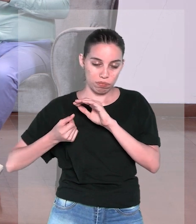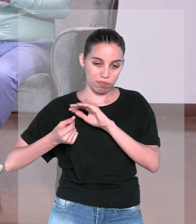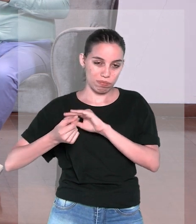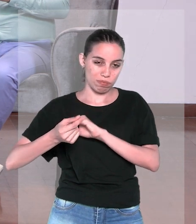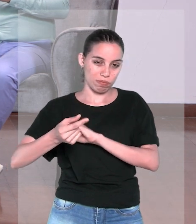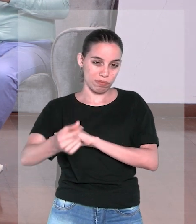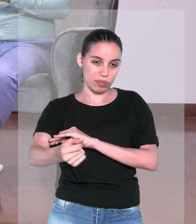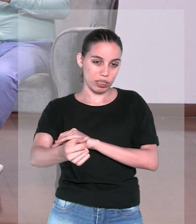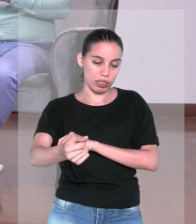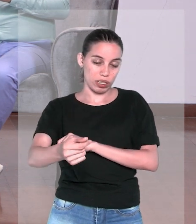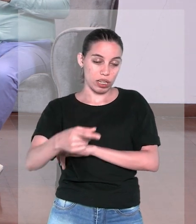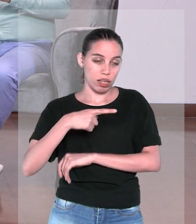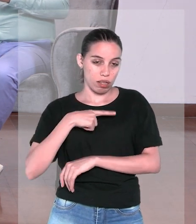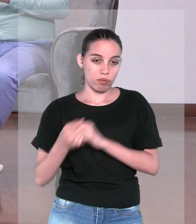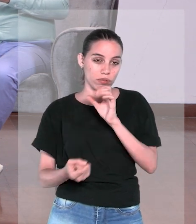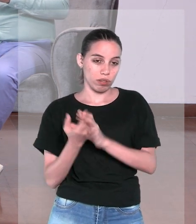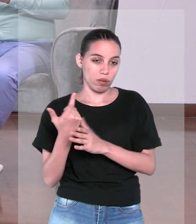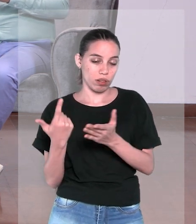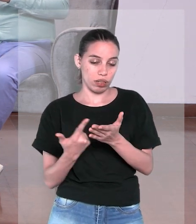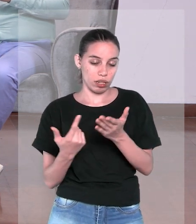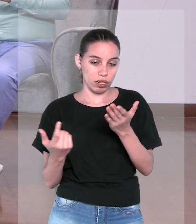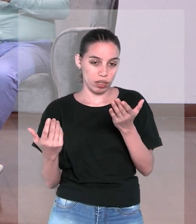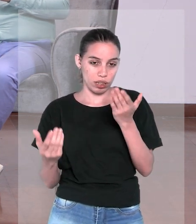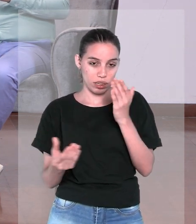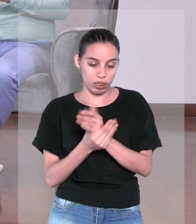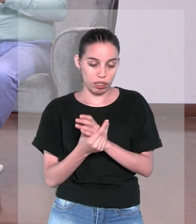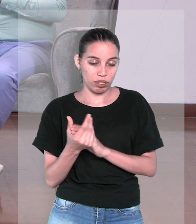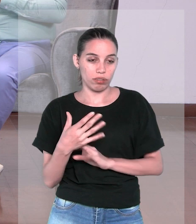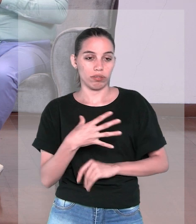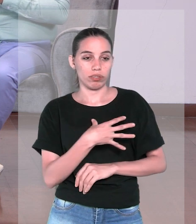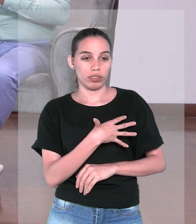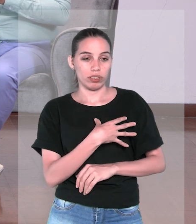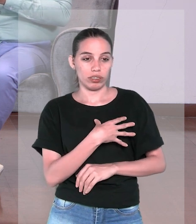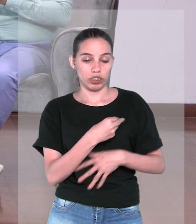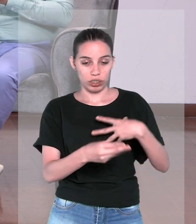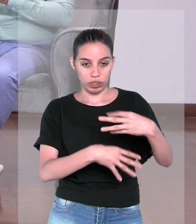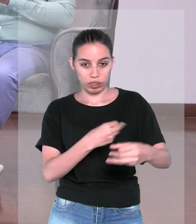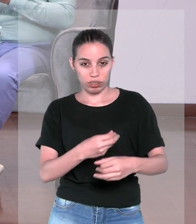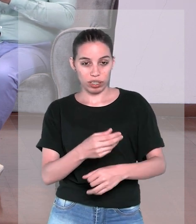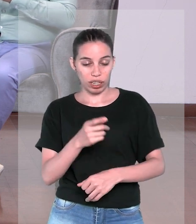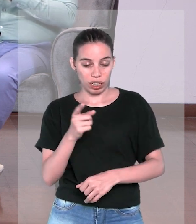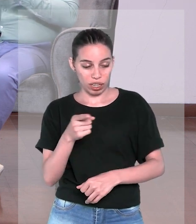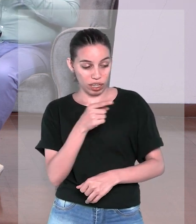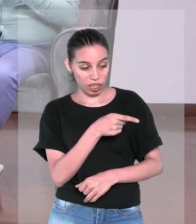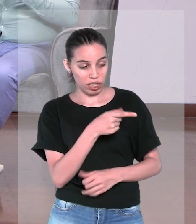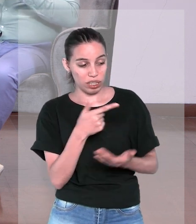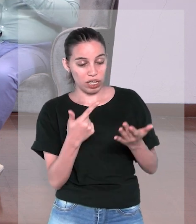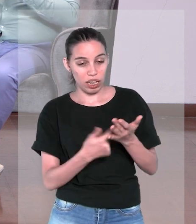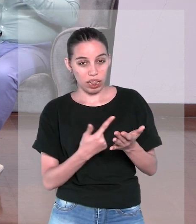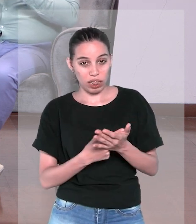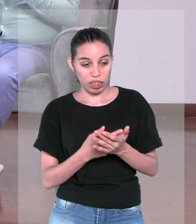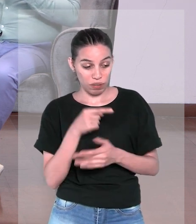Quando eu publiquei o Geração tem 1 ano. O Geração está na 5ª edição. Eu acho que essa é a 5ª edição que veio para cá. É a